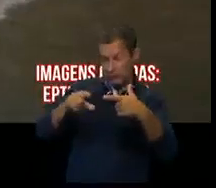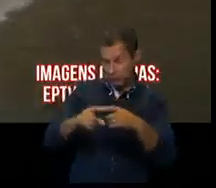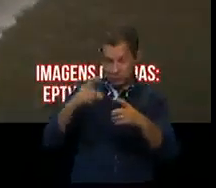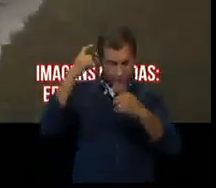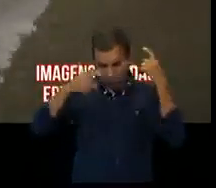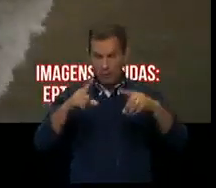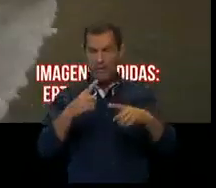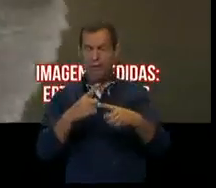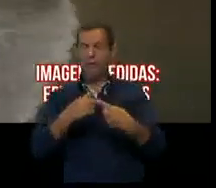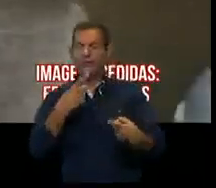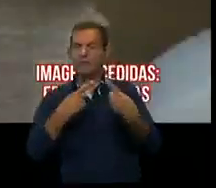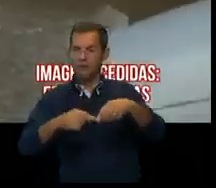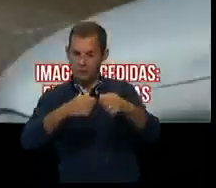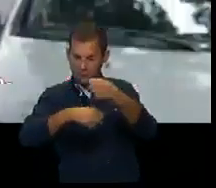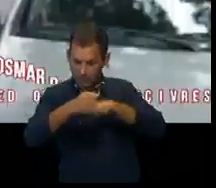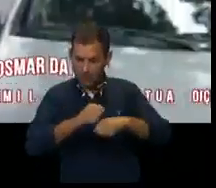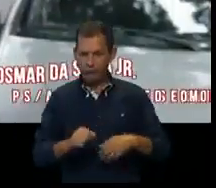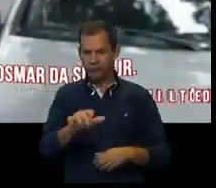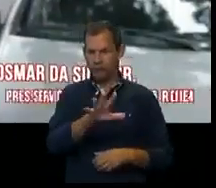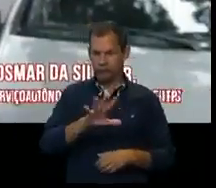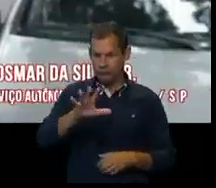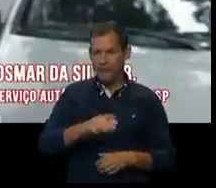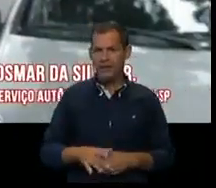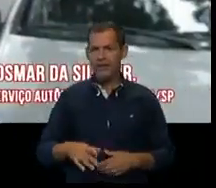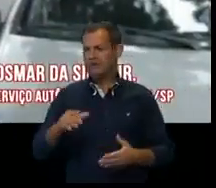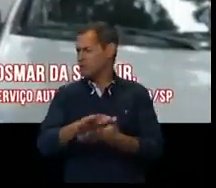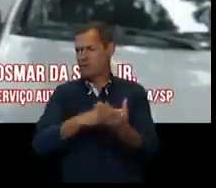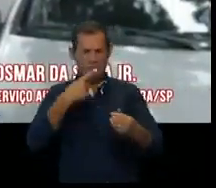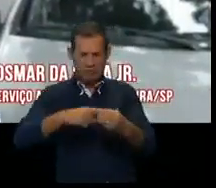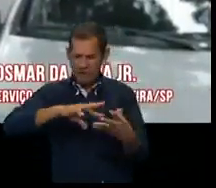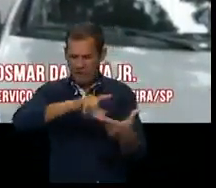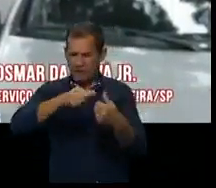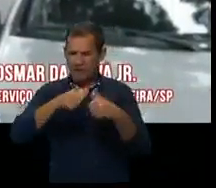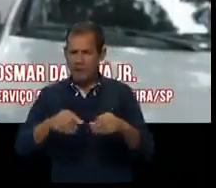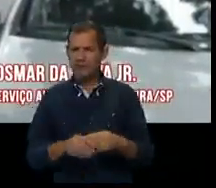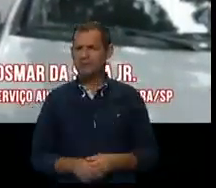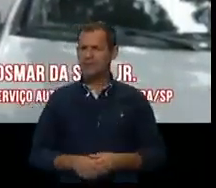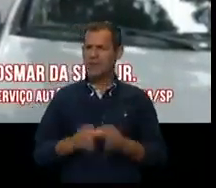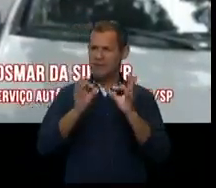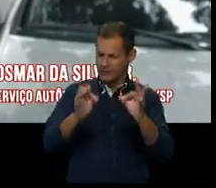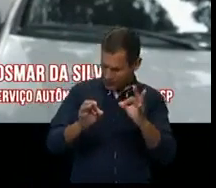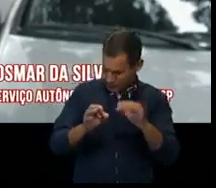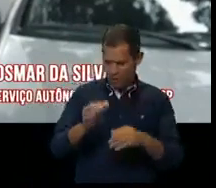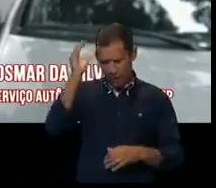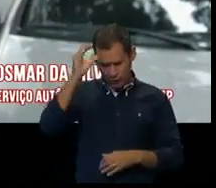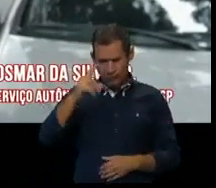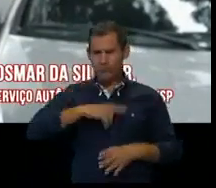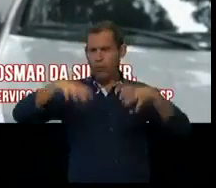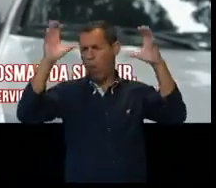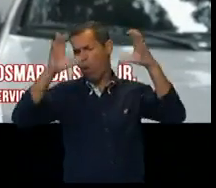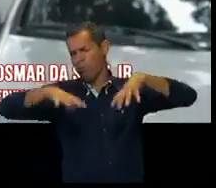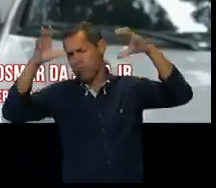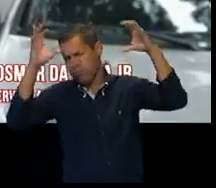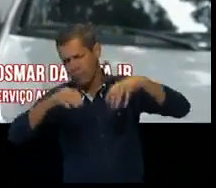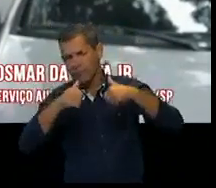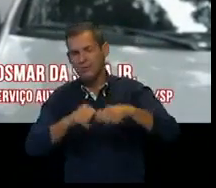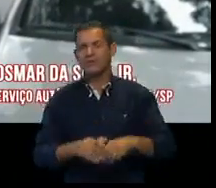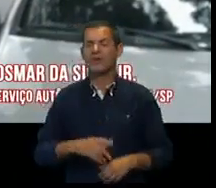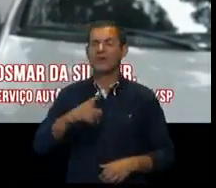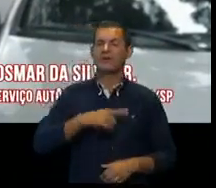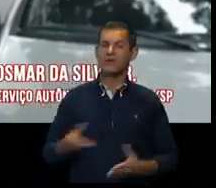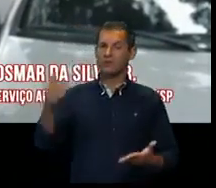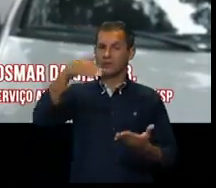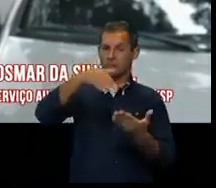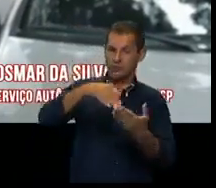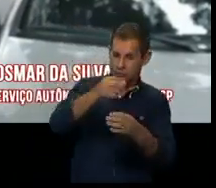grande desafio da administração pública. Nenhuma cidade no mundo está preparada para receber as chuvas que estão caindo nos